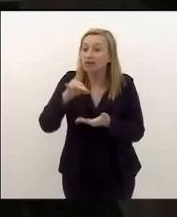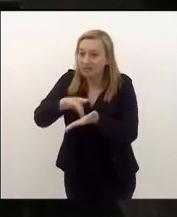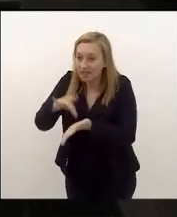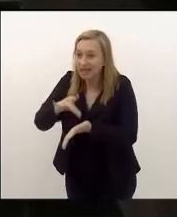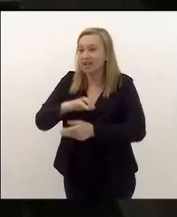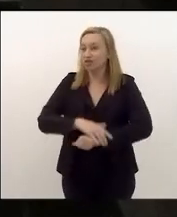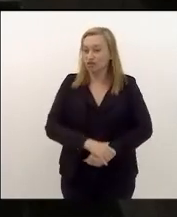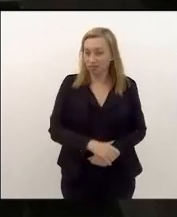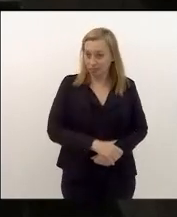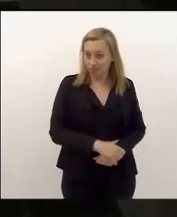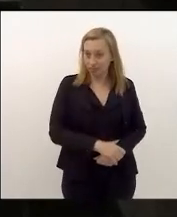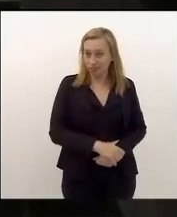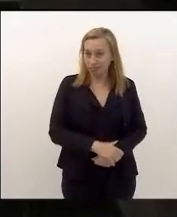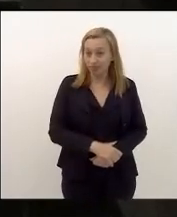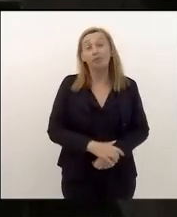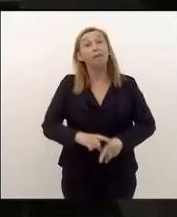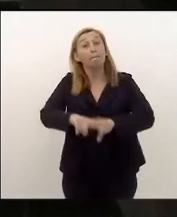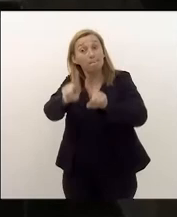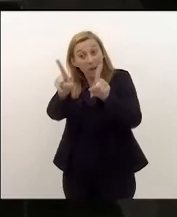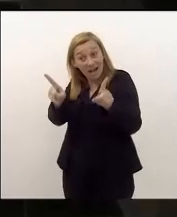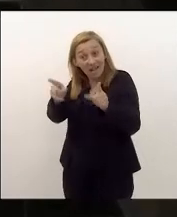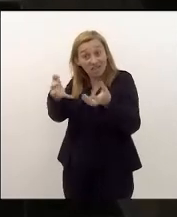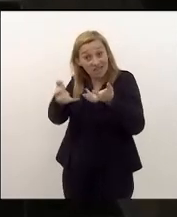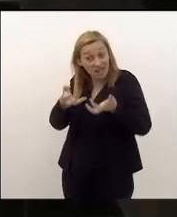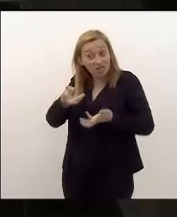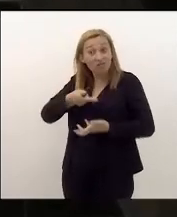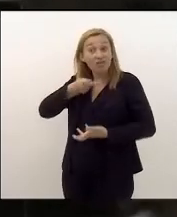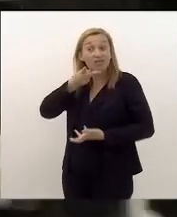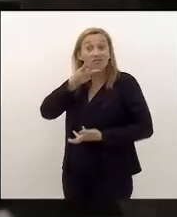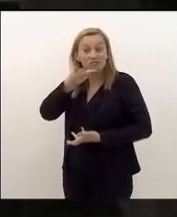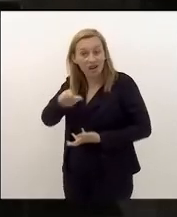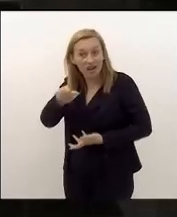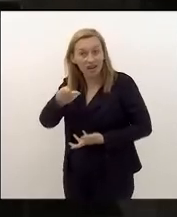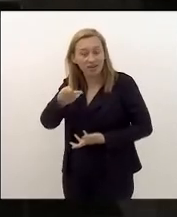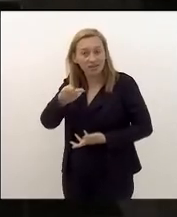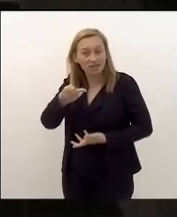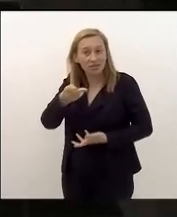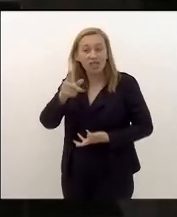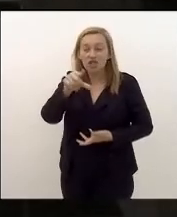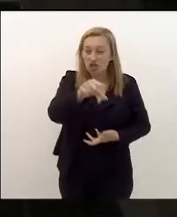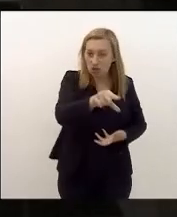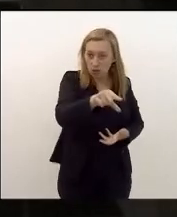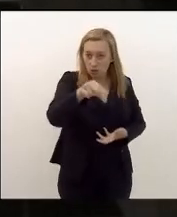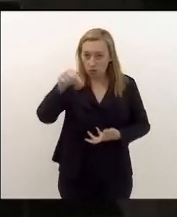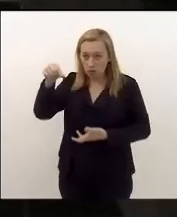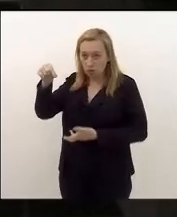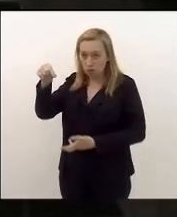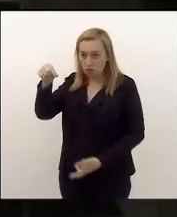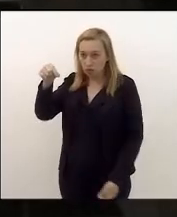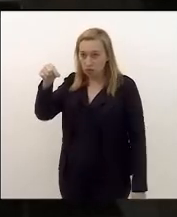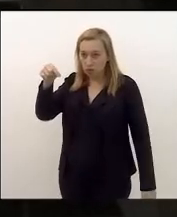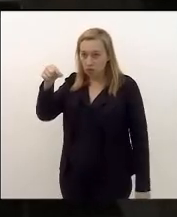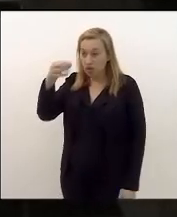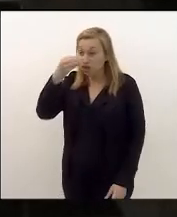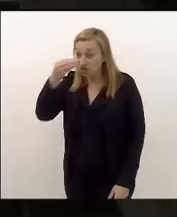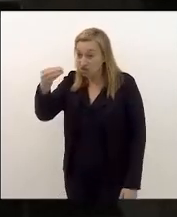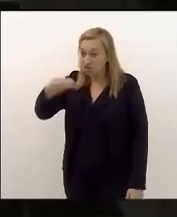verdade. Mas quero reafirmar, prefiro ser